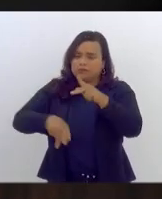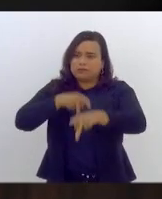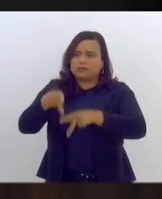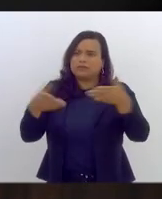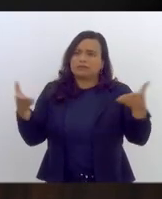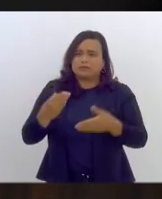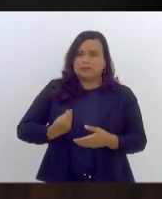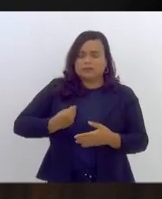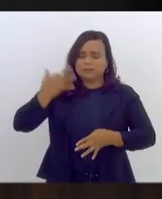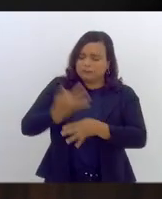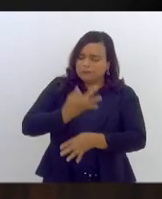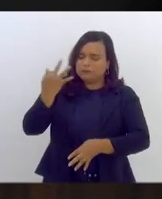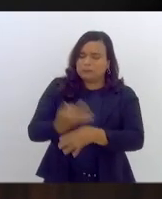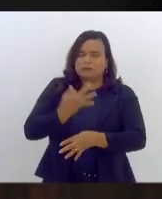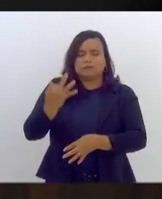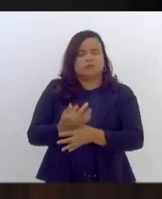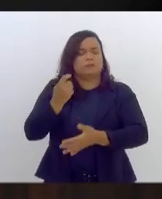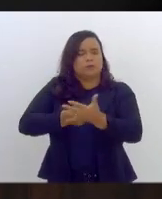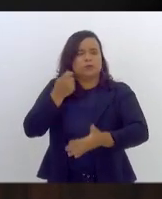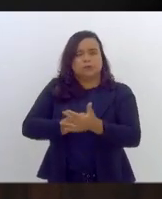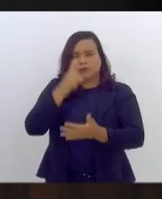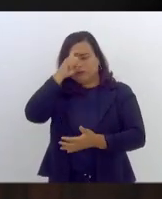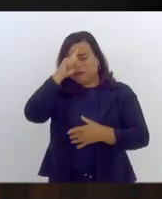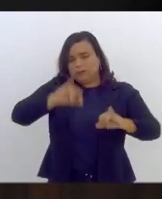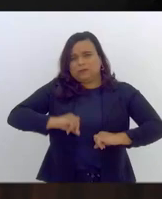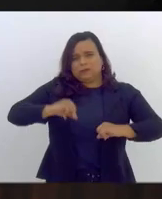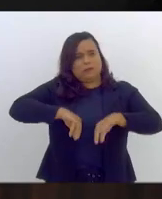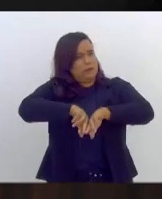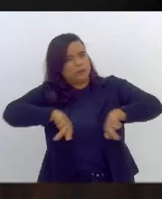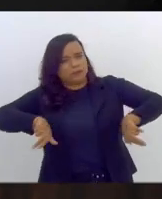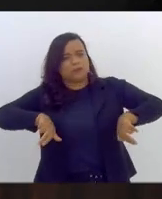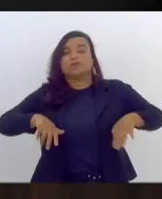enfim, com muita dificuldade. Então,